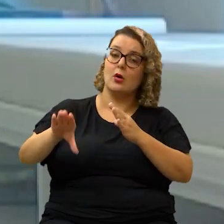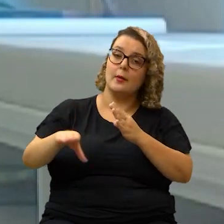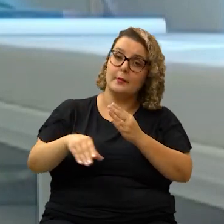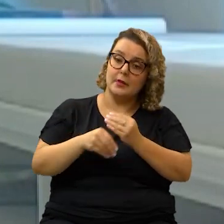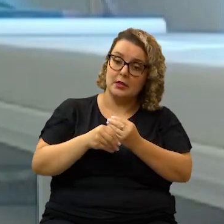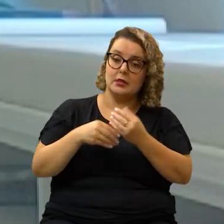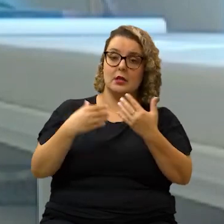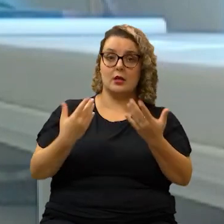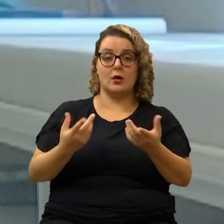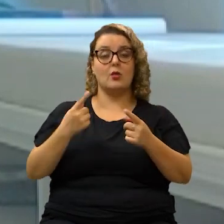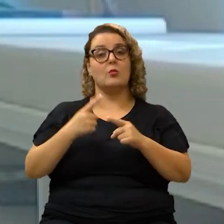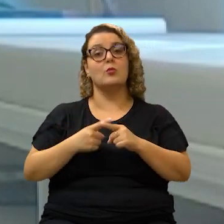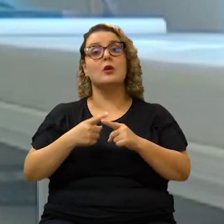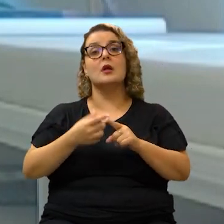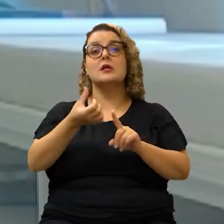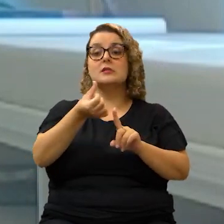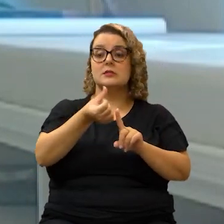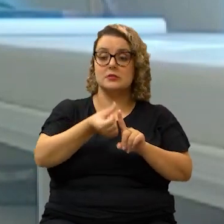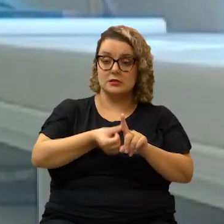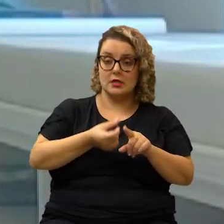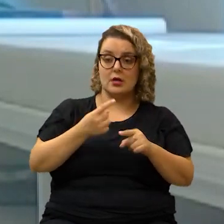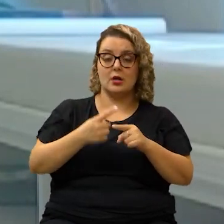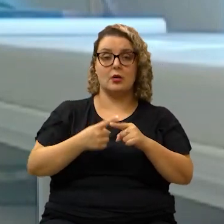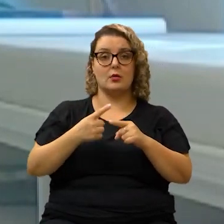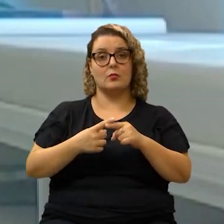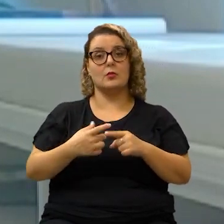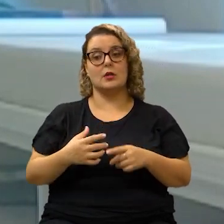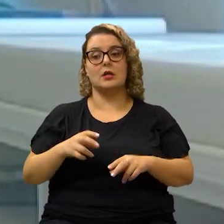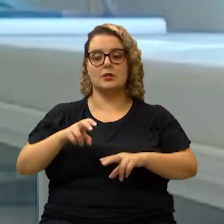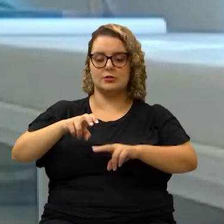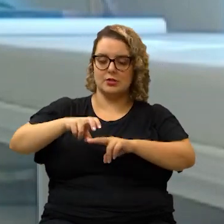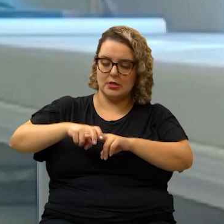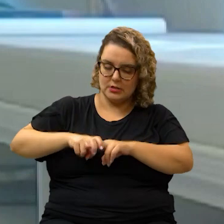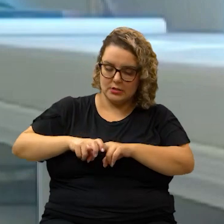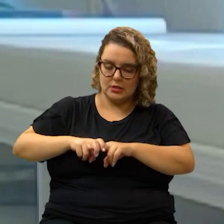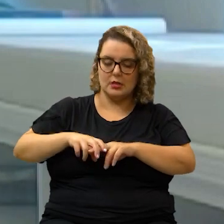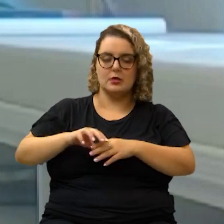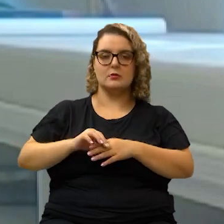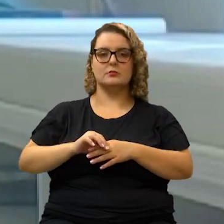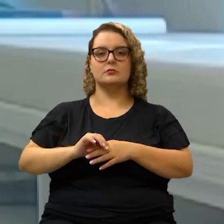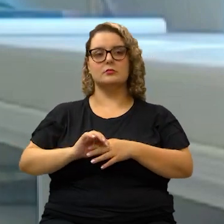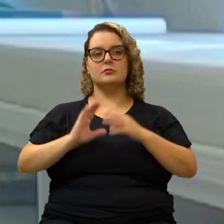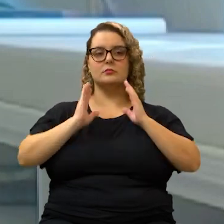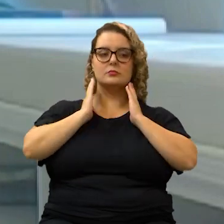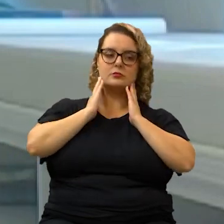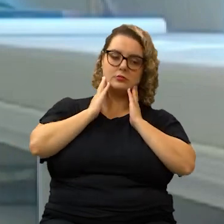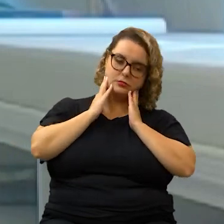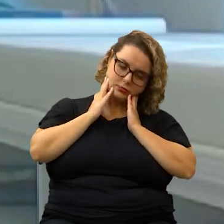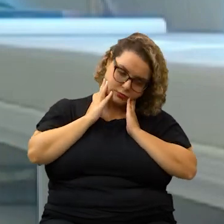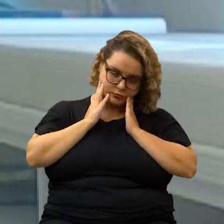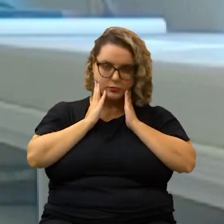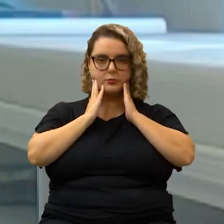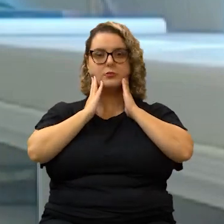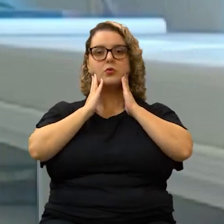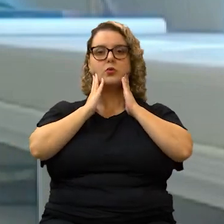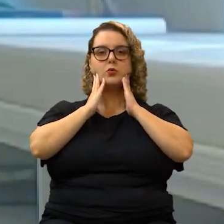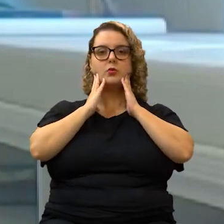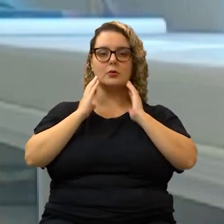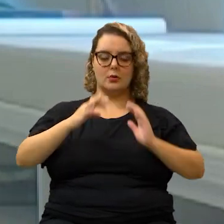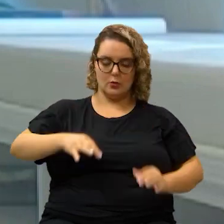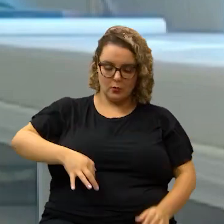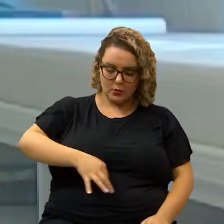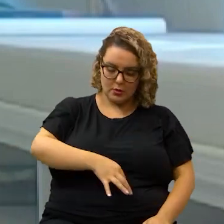já consegue manter a cabeça, o intestino está pronto para receber alimentos e desenvolve menos